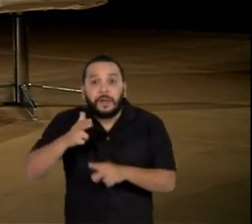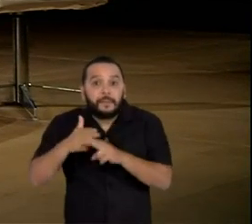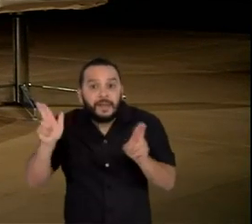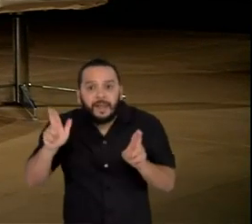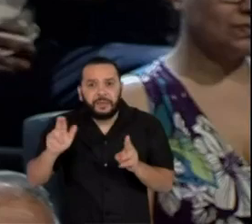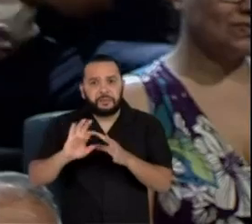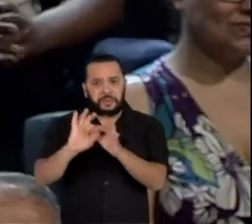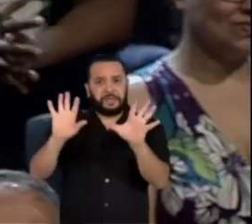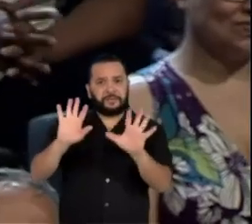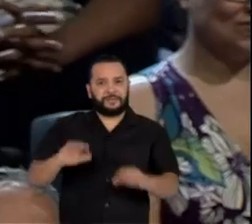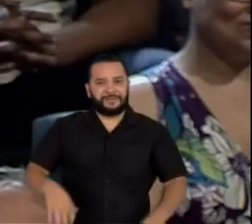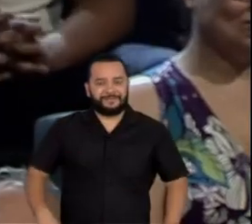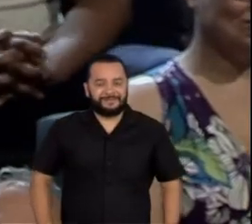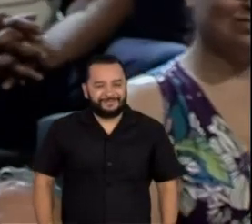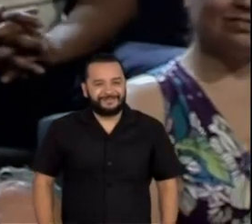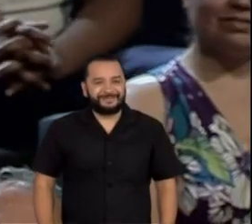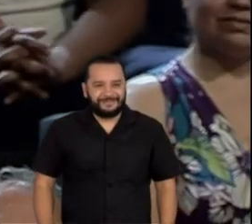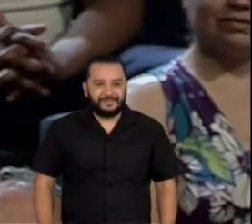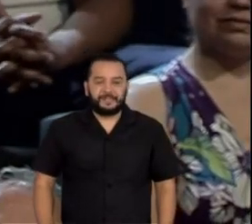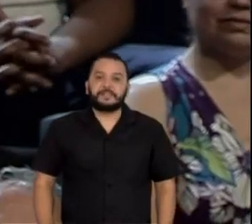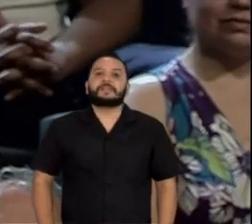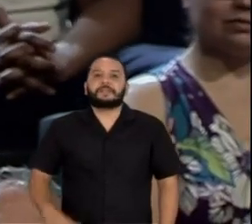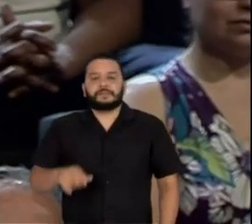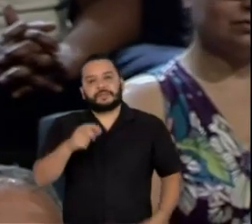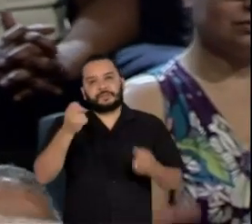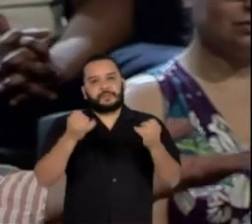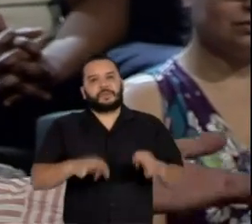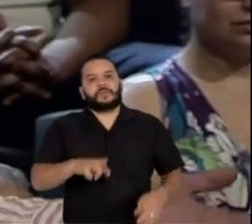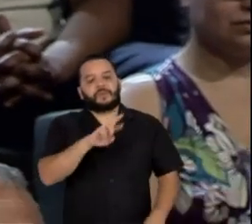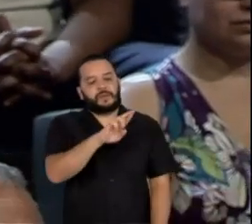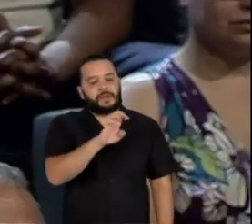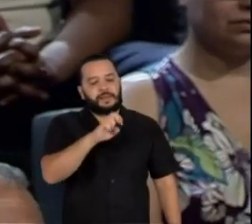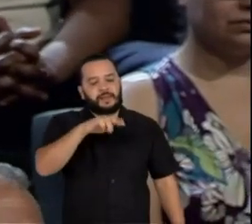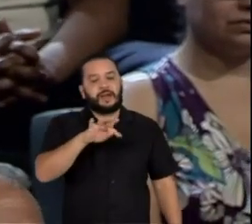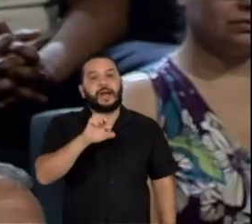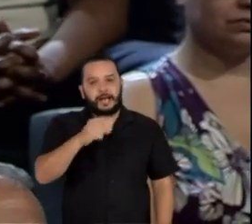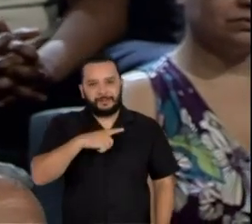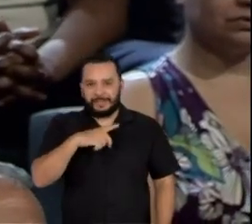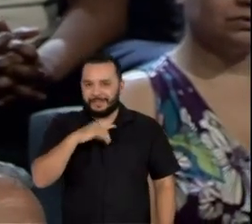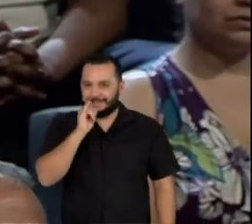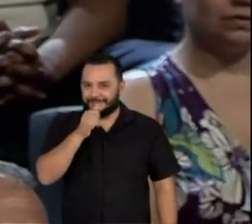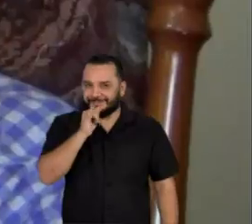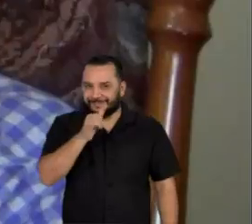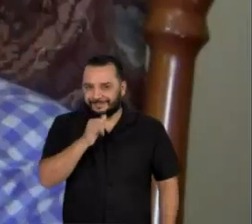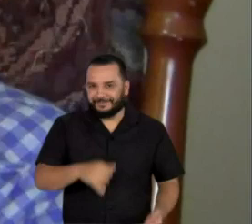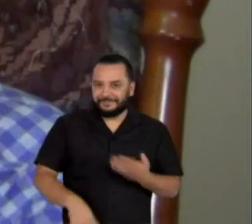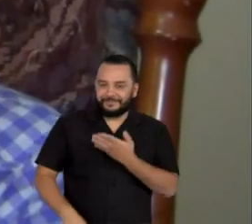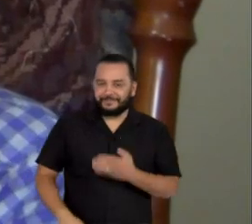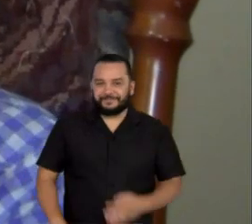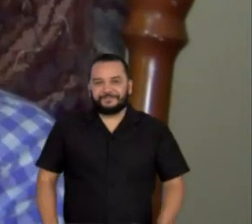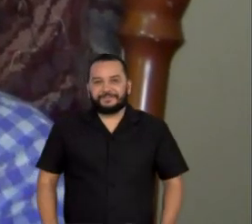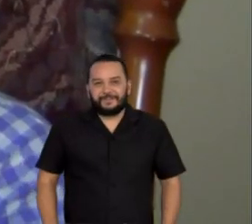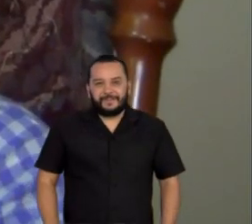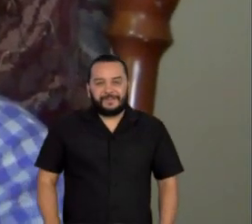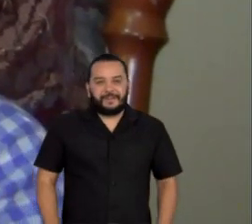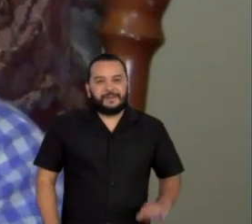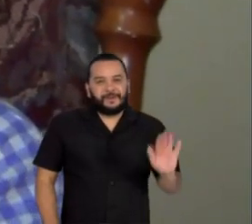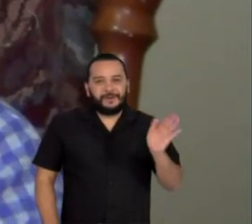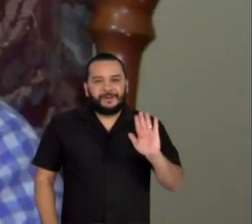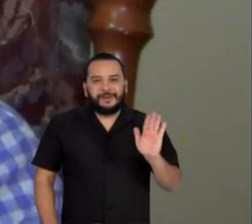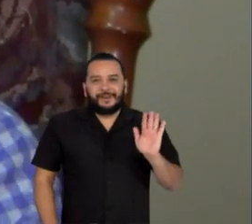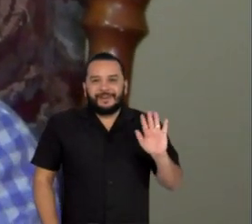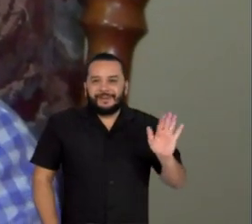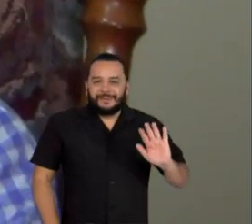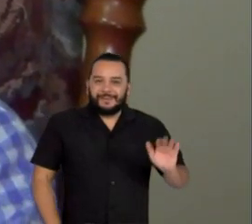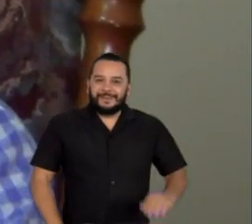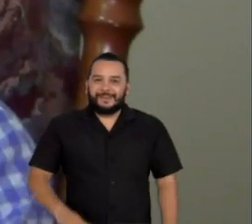ficava? Cristiane, você falou aí do Renato Borg. Nós temos o Renato Borg aqui. Ah, meu Deus. Oi,